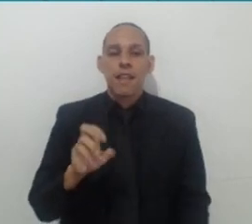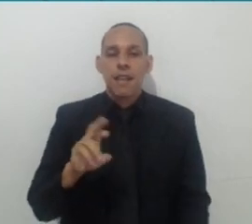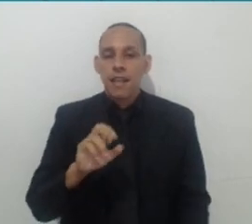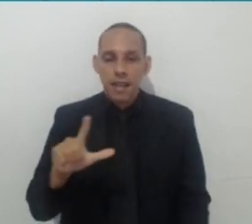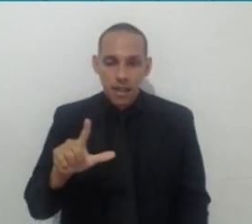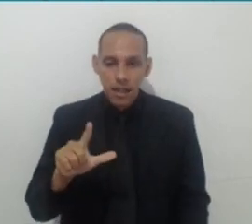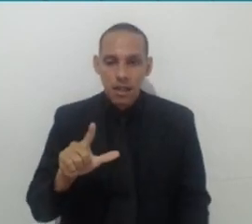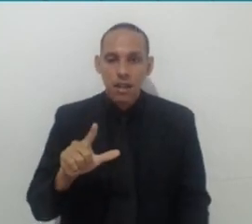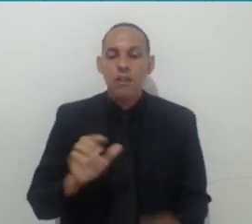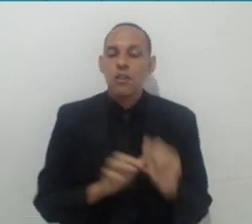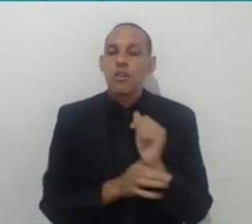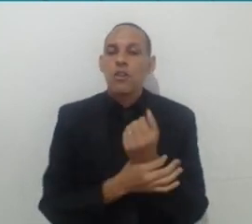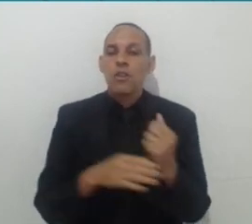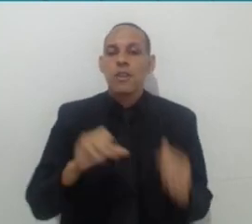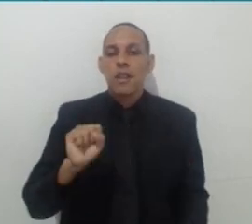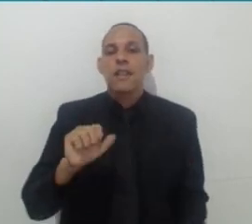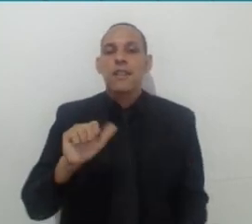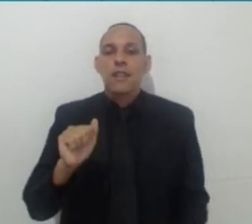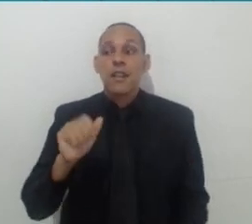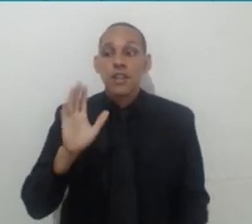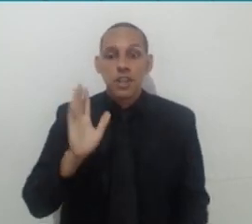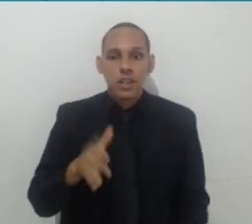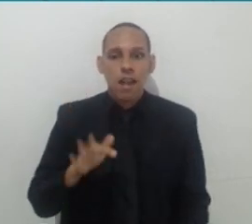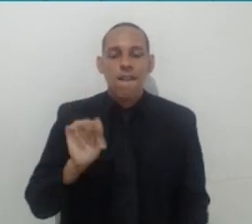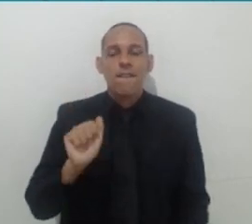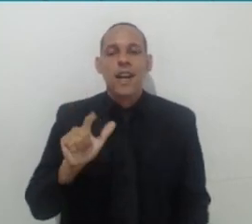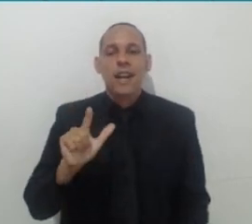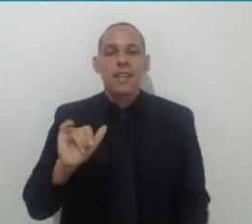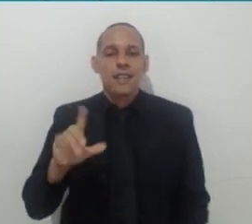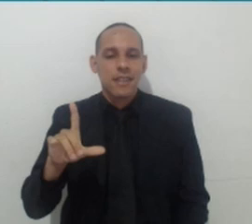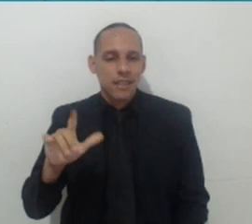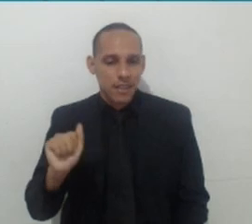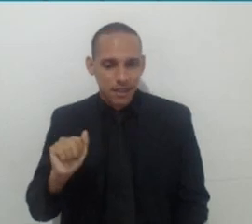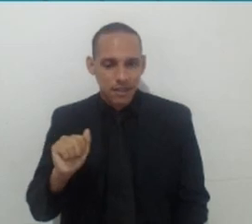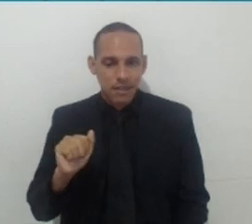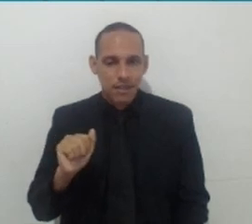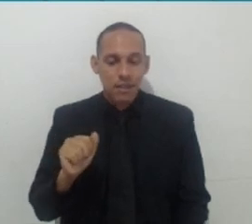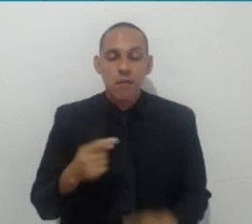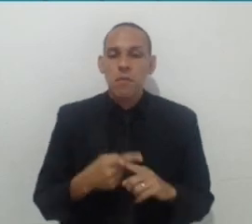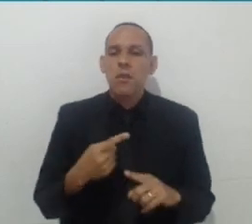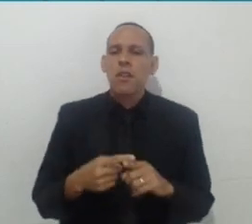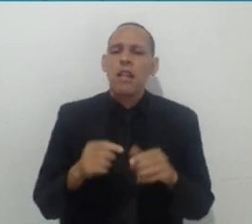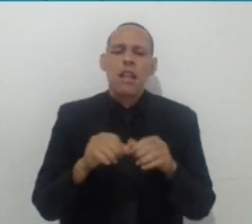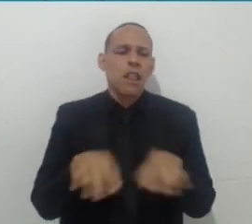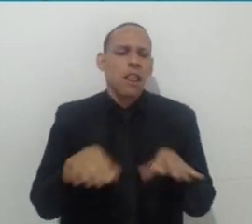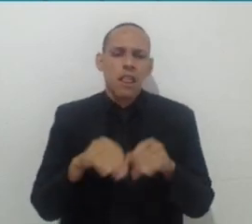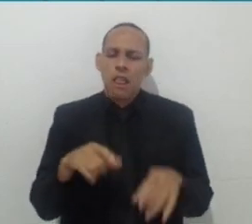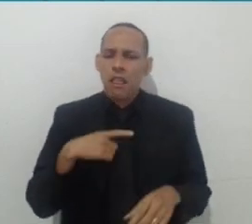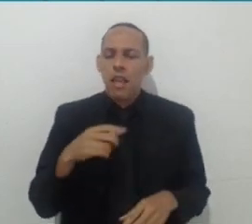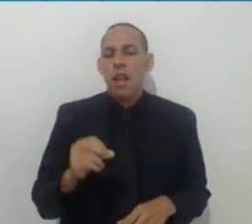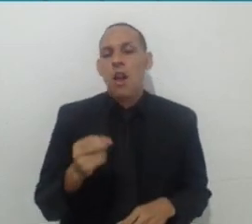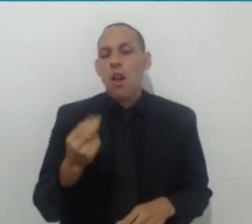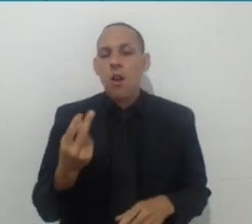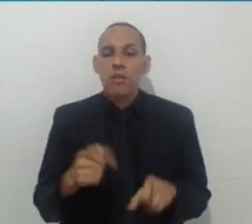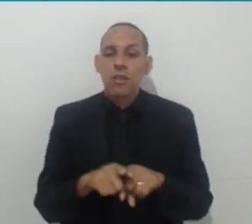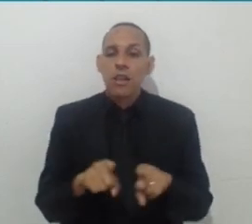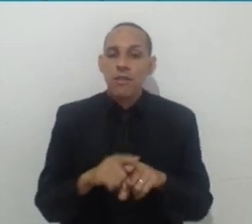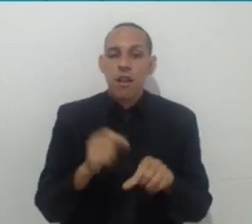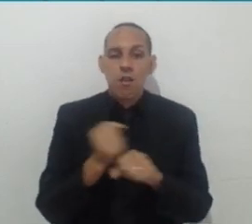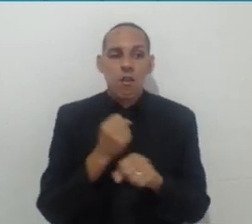falida, referente à cobertura securitária e reparação por supostos danos físicos e vícios de construção apresentados nos